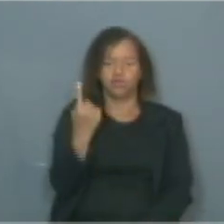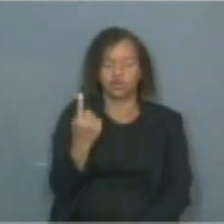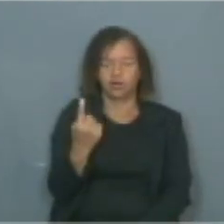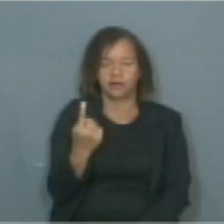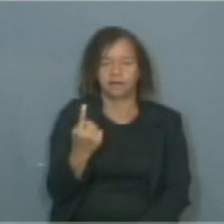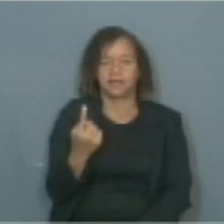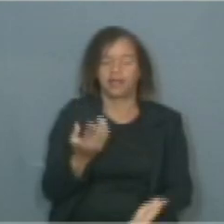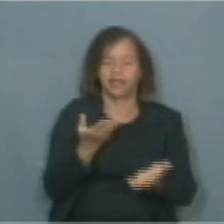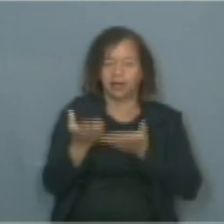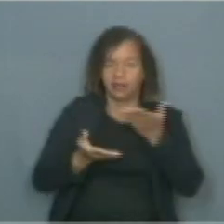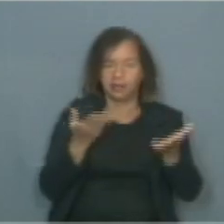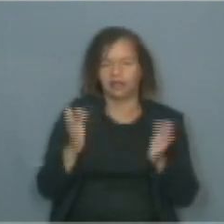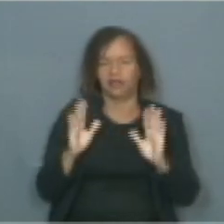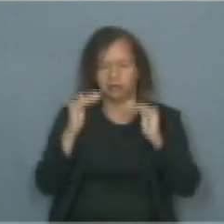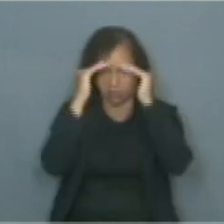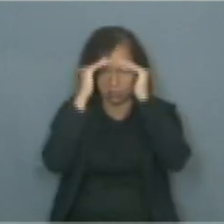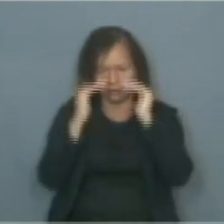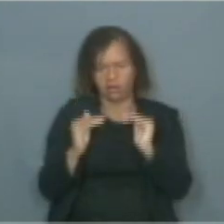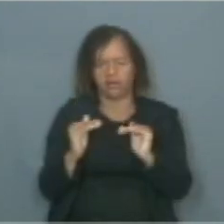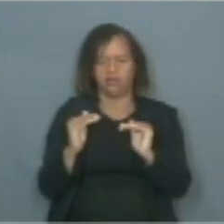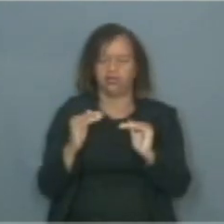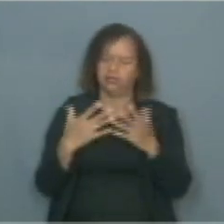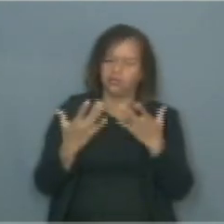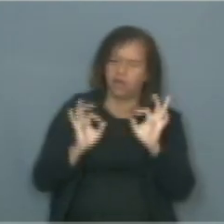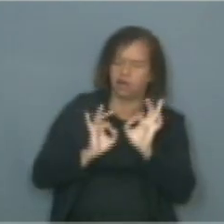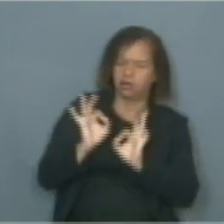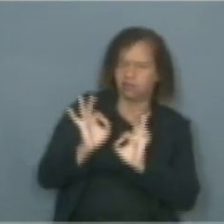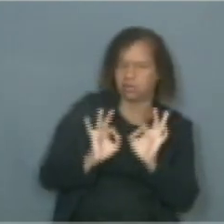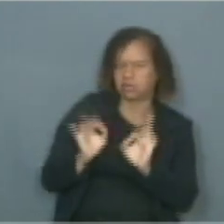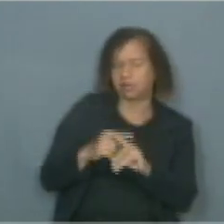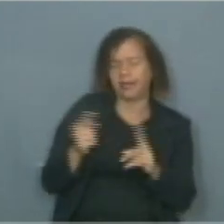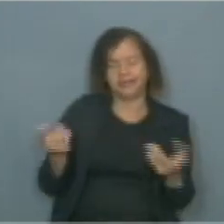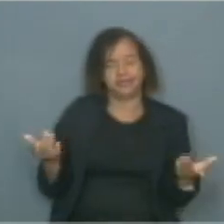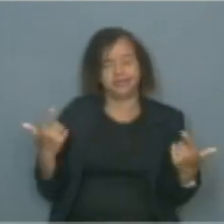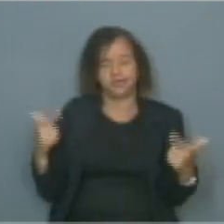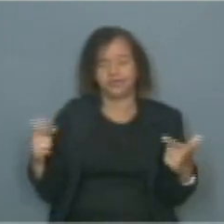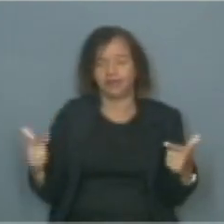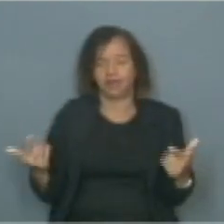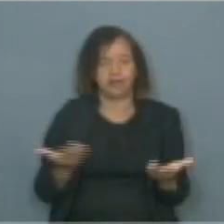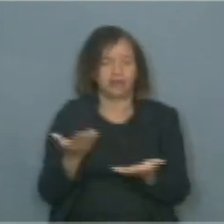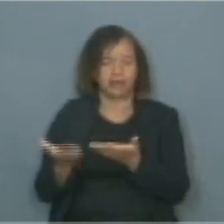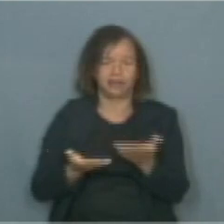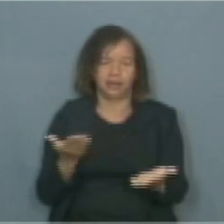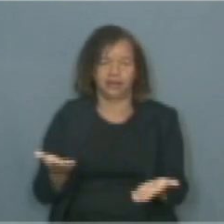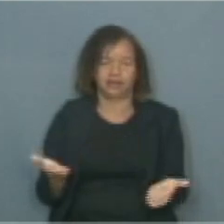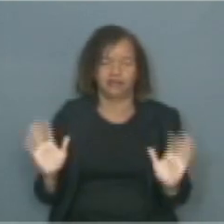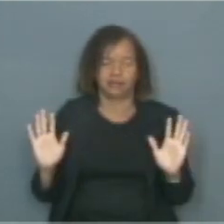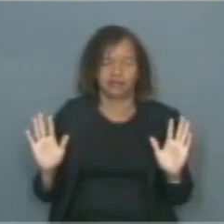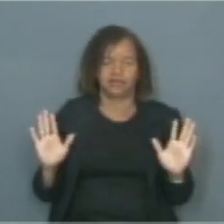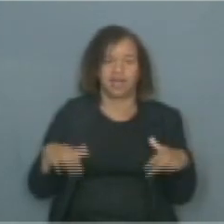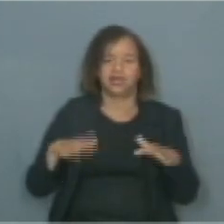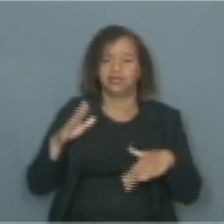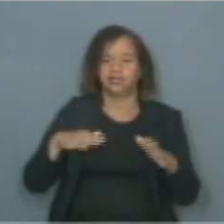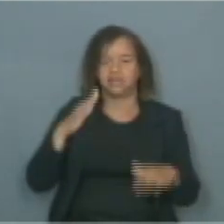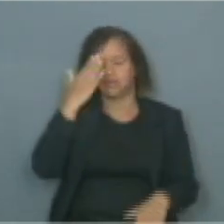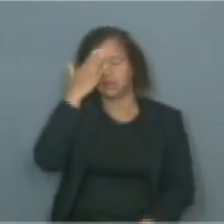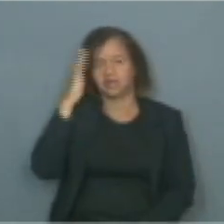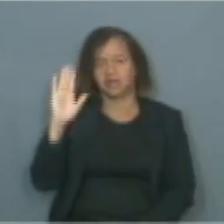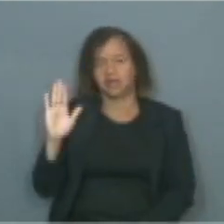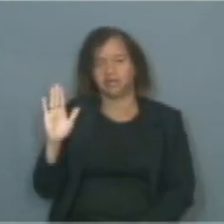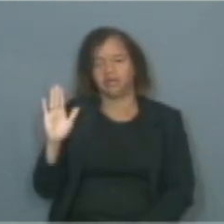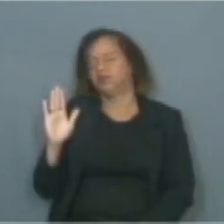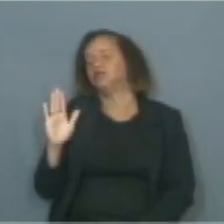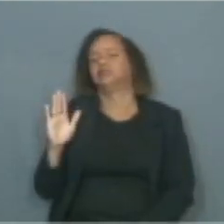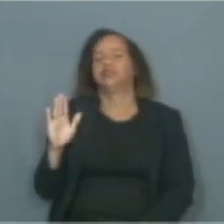que era para atender dignamente, faz o curso, se prepara, mas infelizmente não é o mesmo tratamento. Muitas vezes não sabe, nem